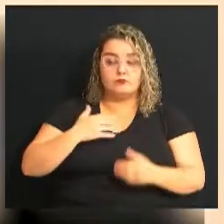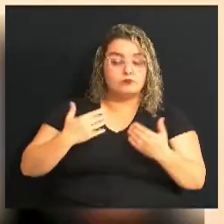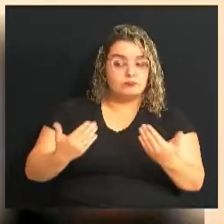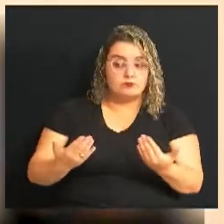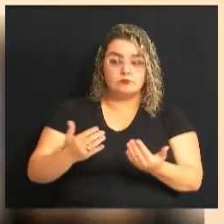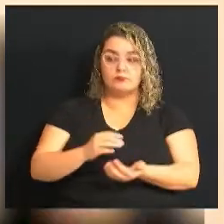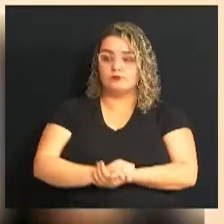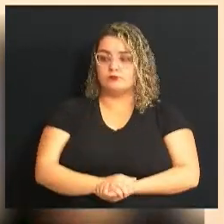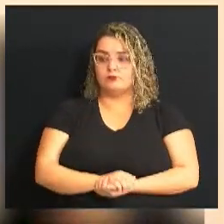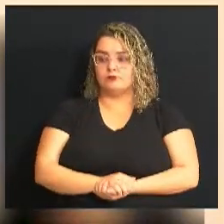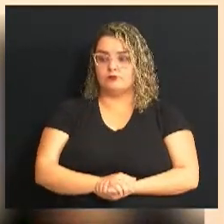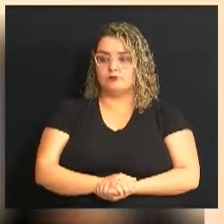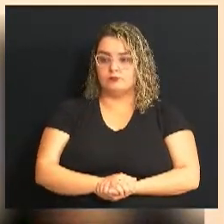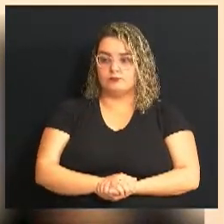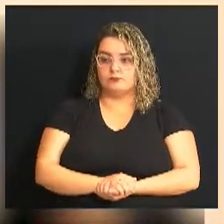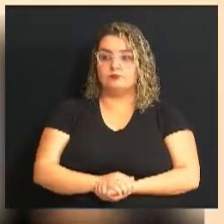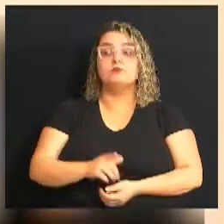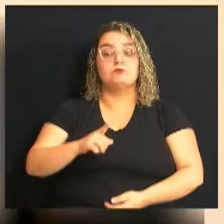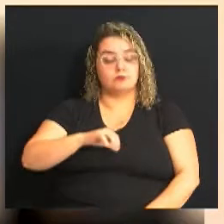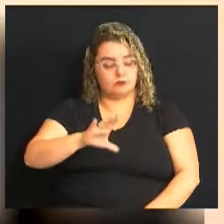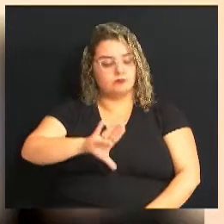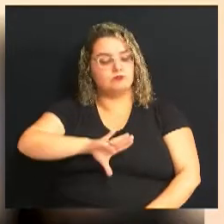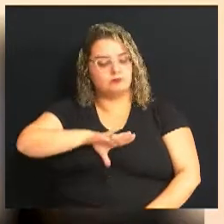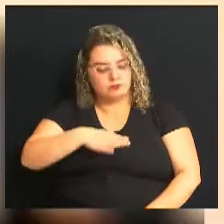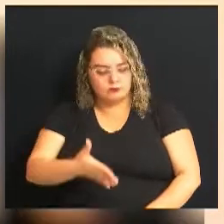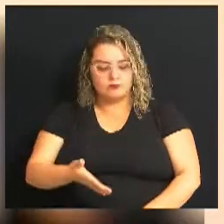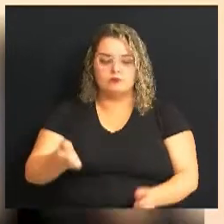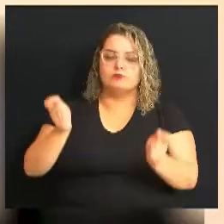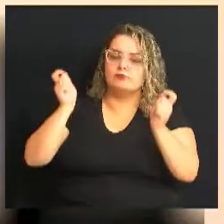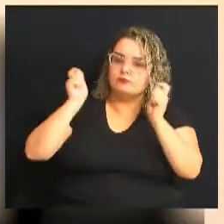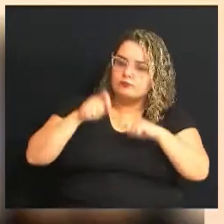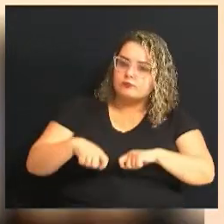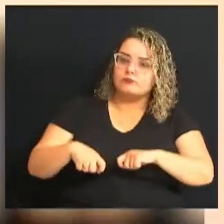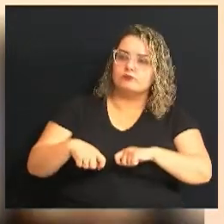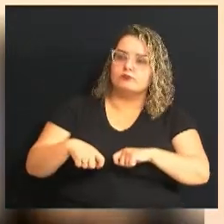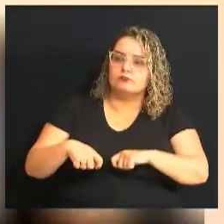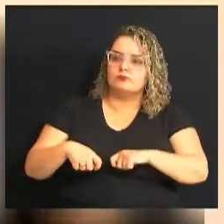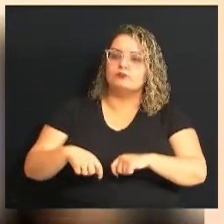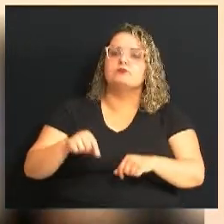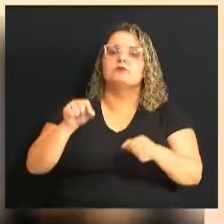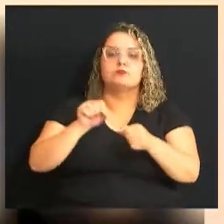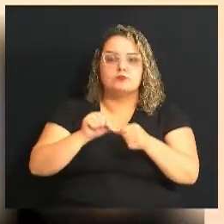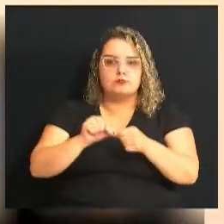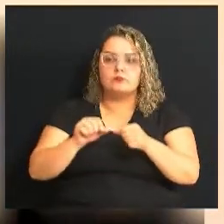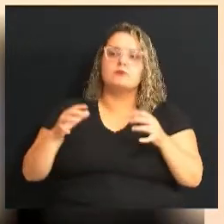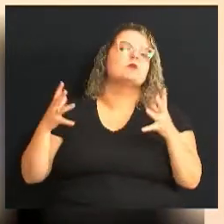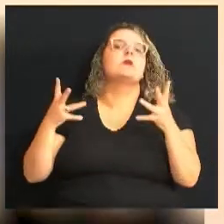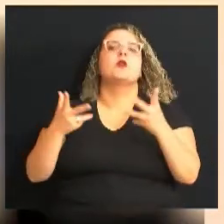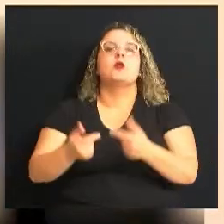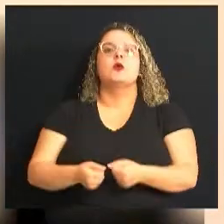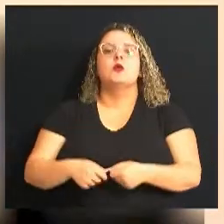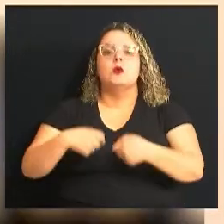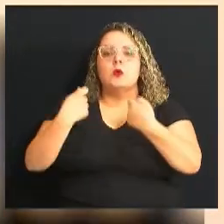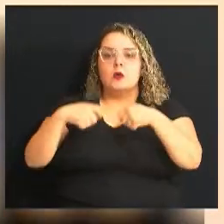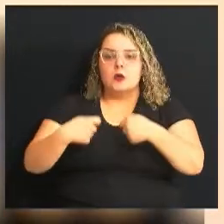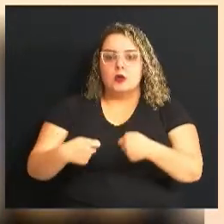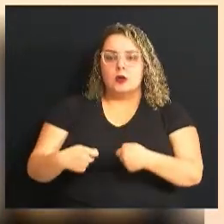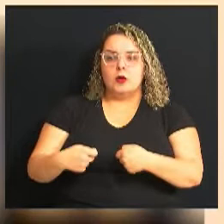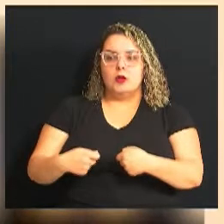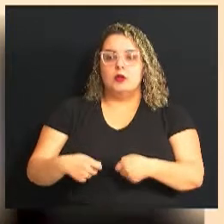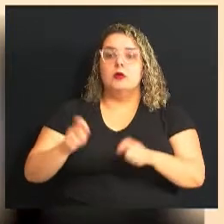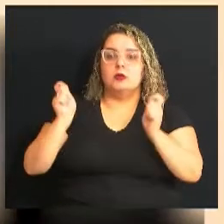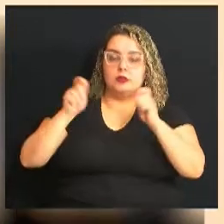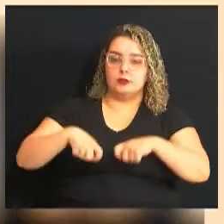mas eu tenho coragem e competência e vou fazer tudo o que for preciso e